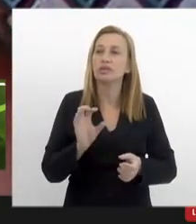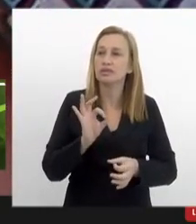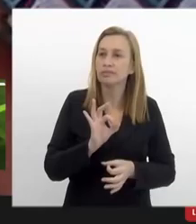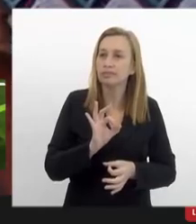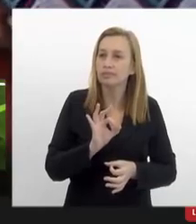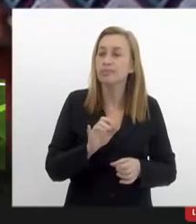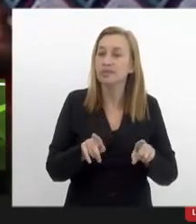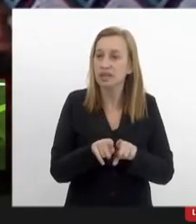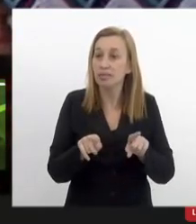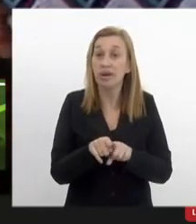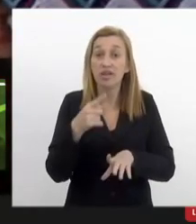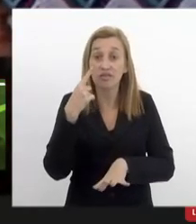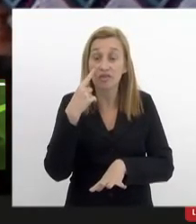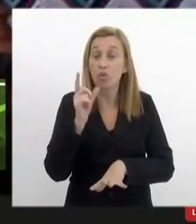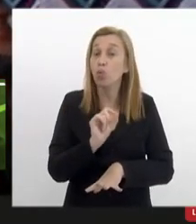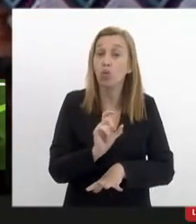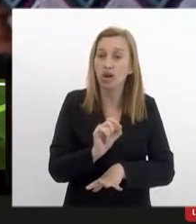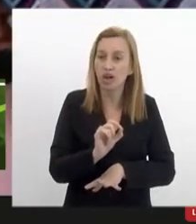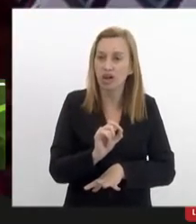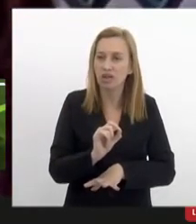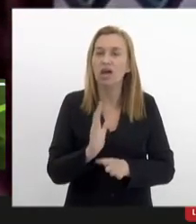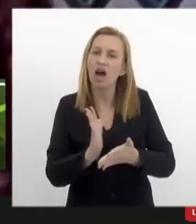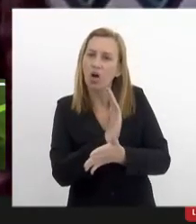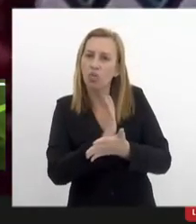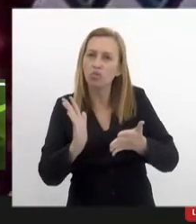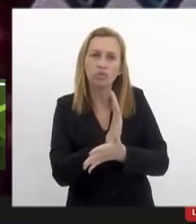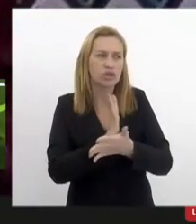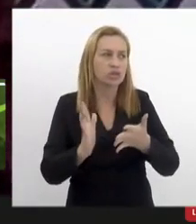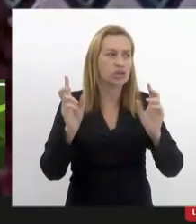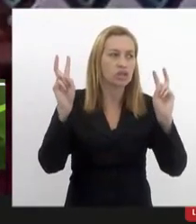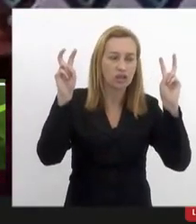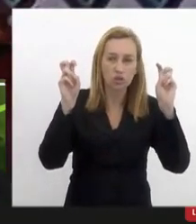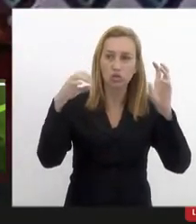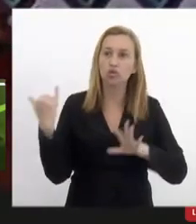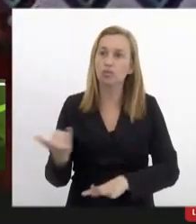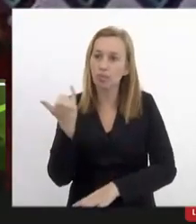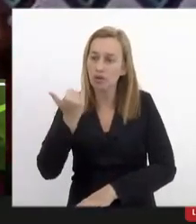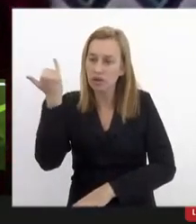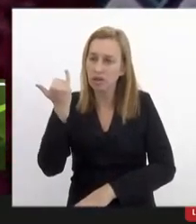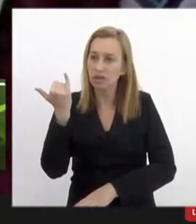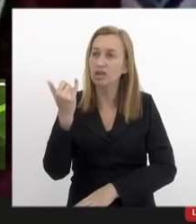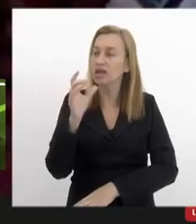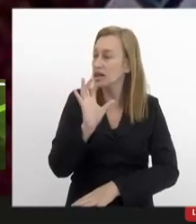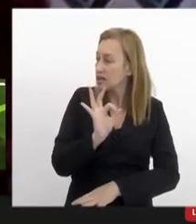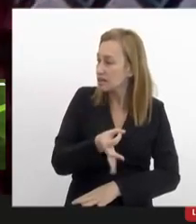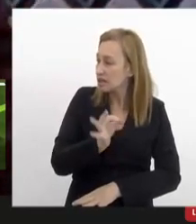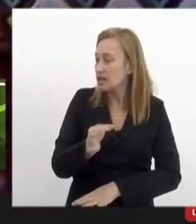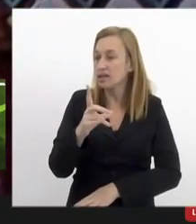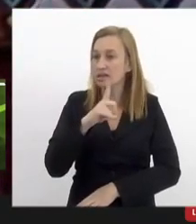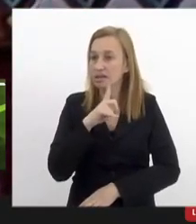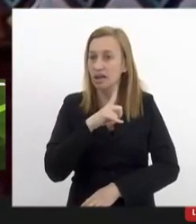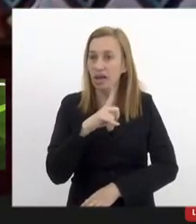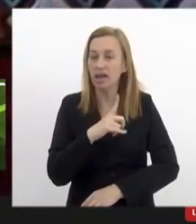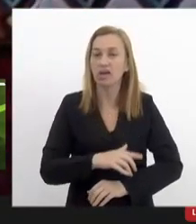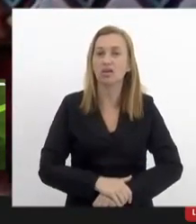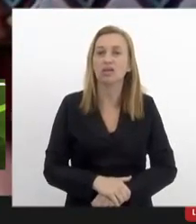inclusive, prevê algumas questões importantes, que haja, de fato,